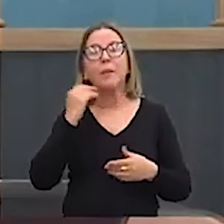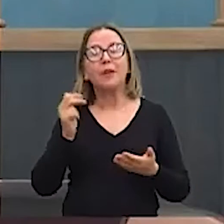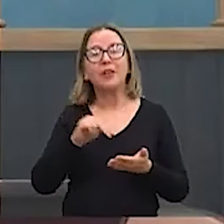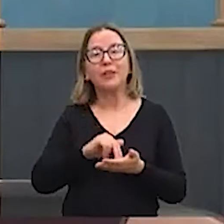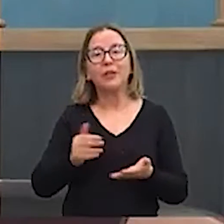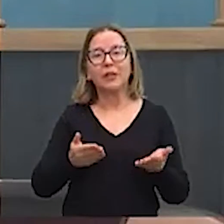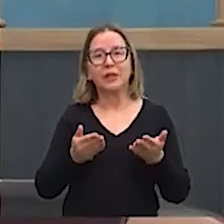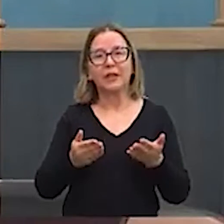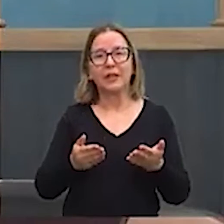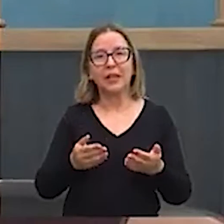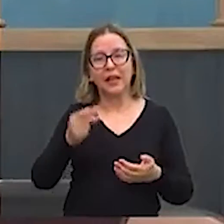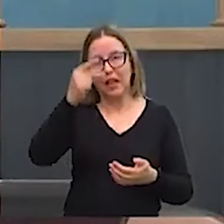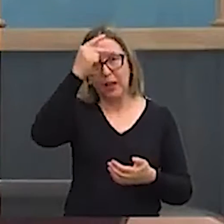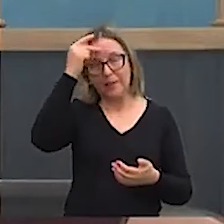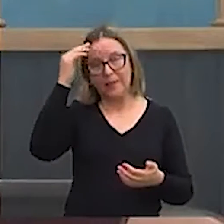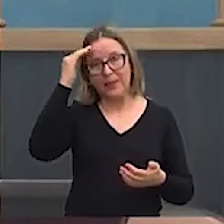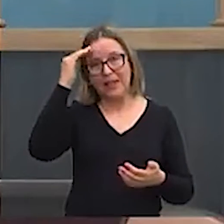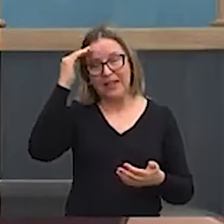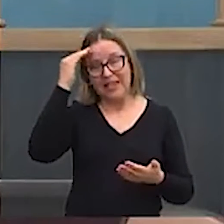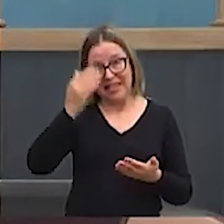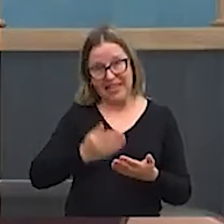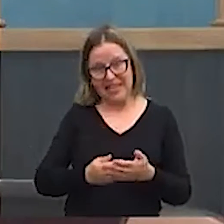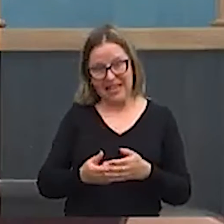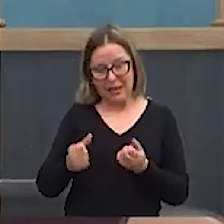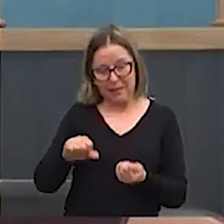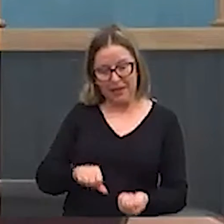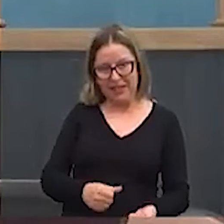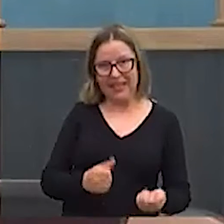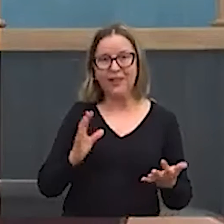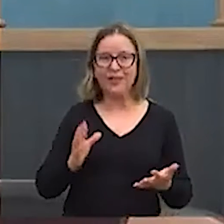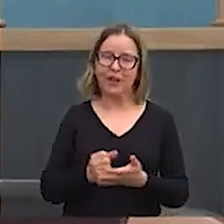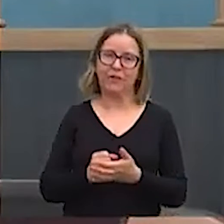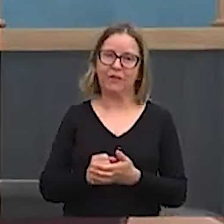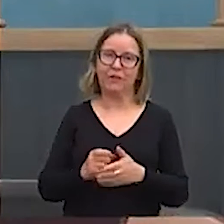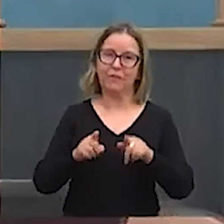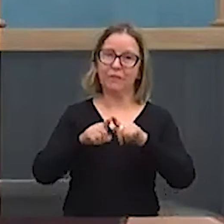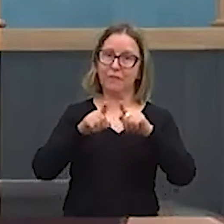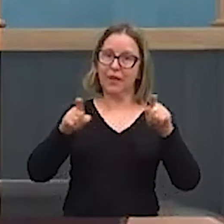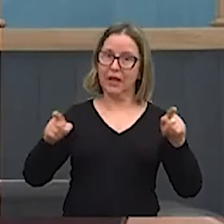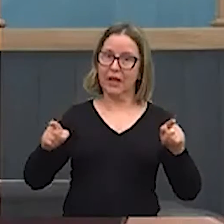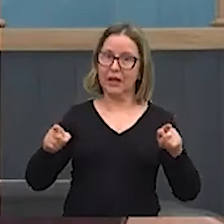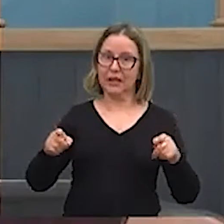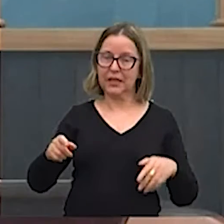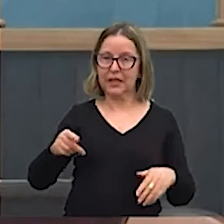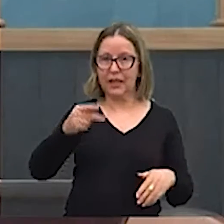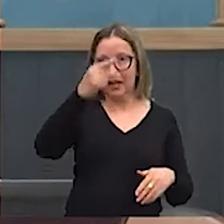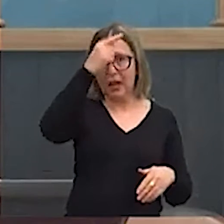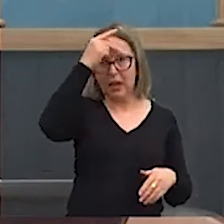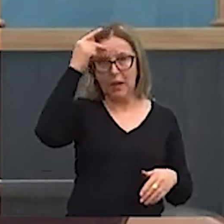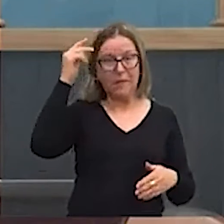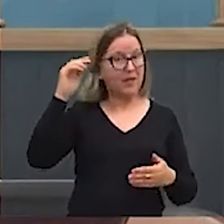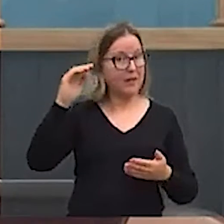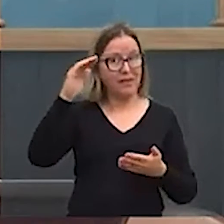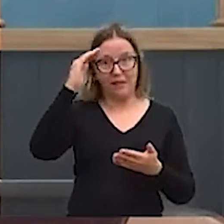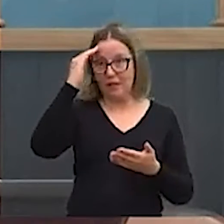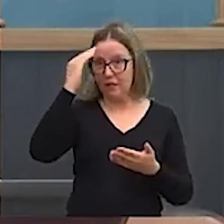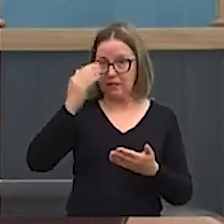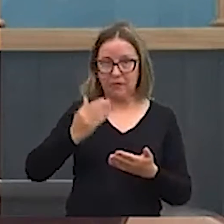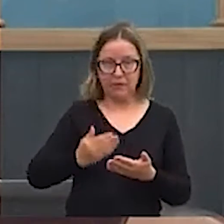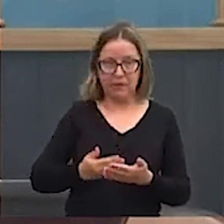crer sendo batizado será salvo. Porém, Quem não crê